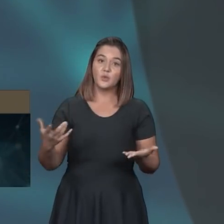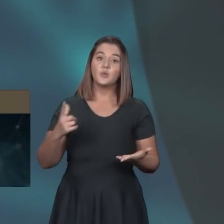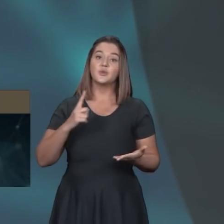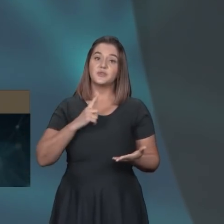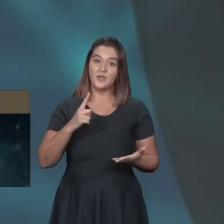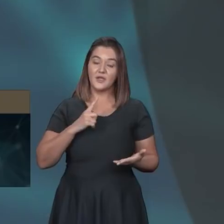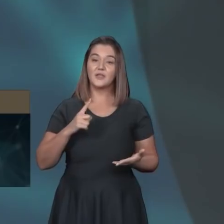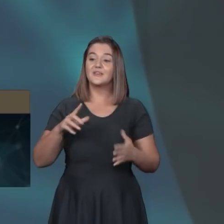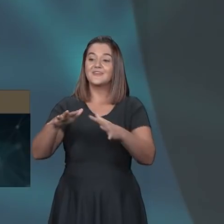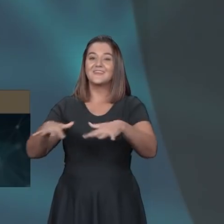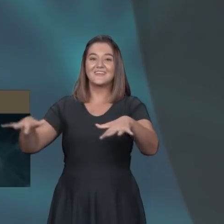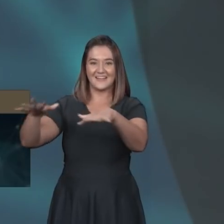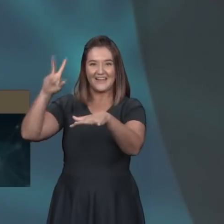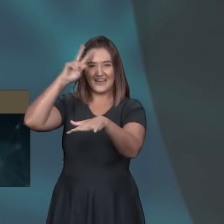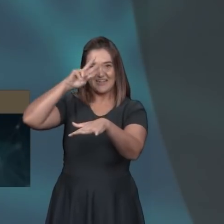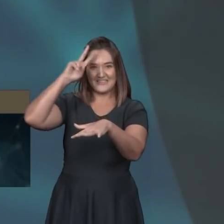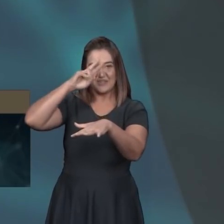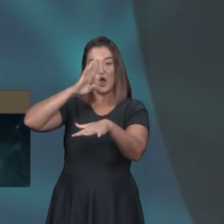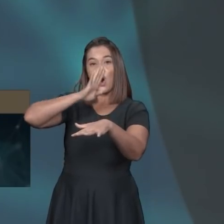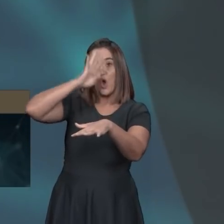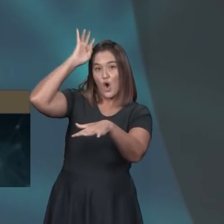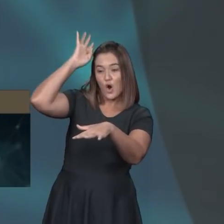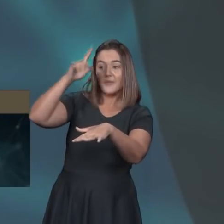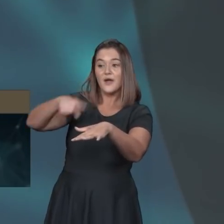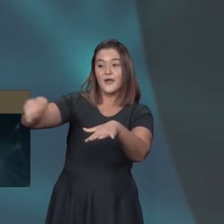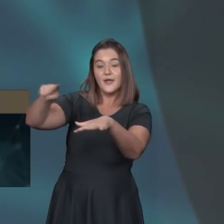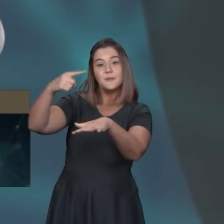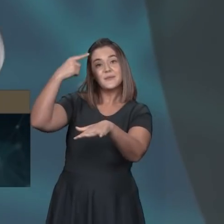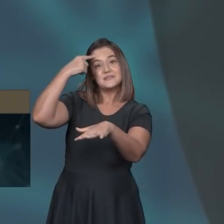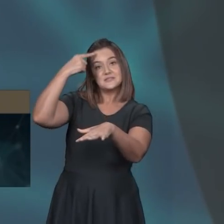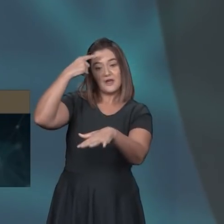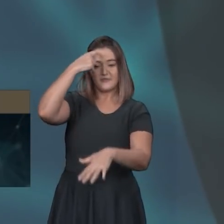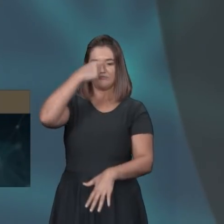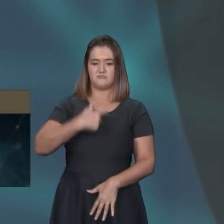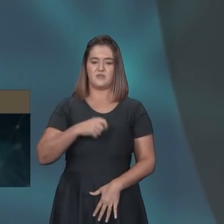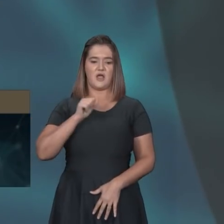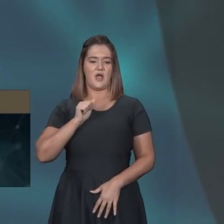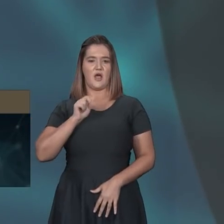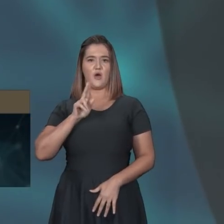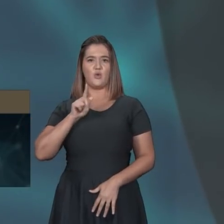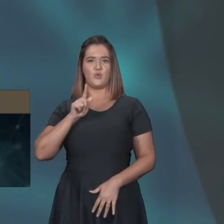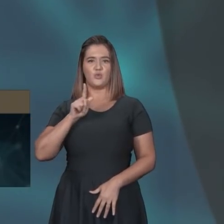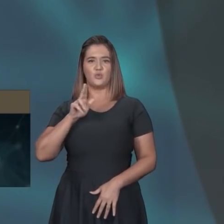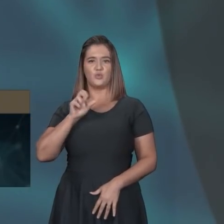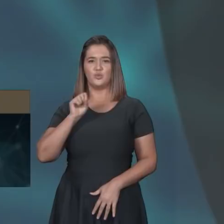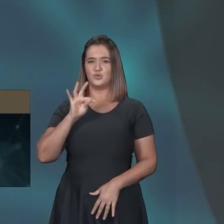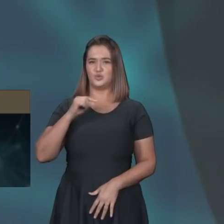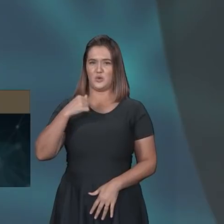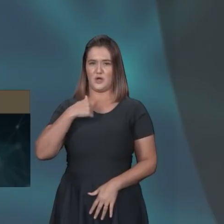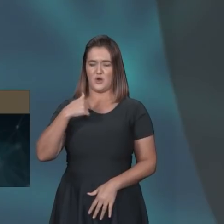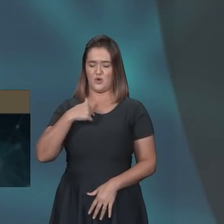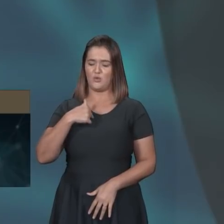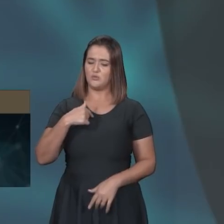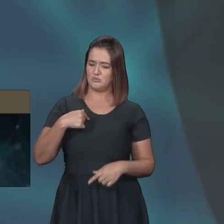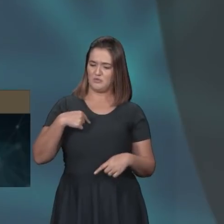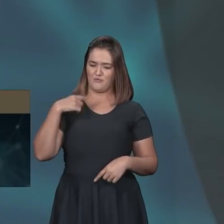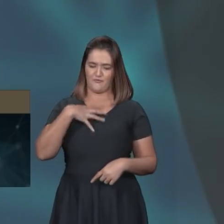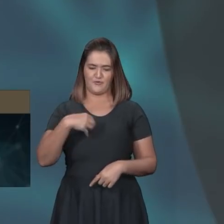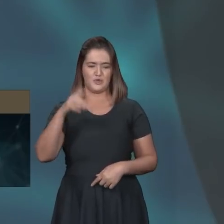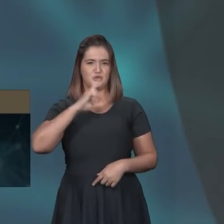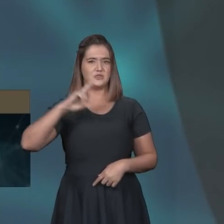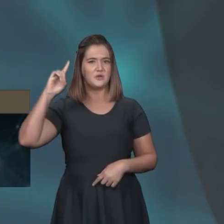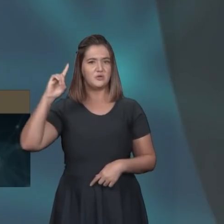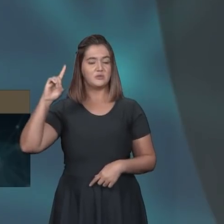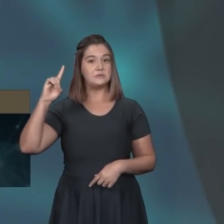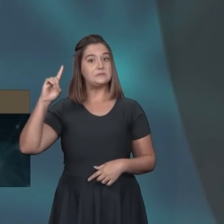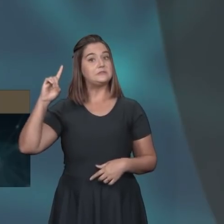o imperador, seria a criança esperada da profecia, eu junto tudo isso com a Bíblia e vejo, de fato, a Bíblia está falando